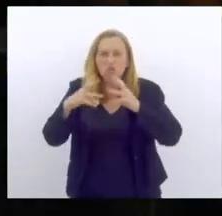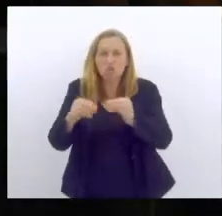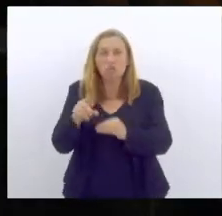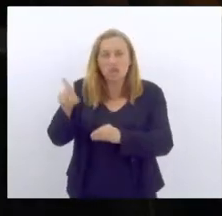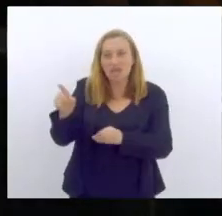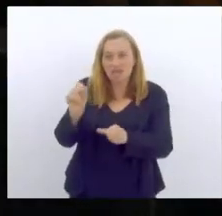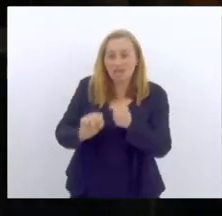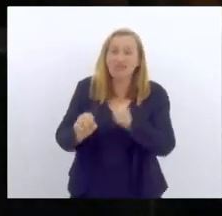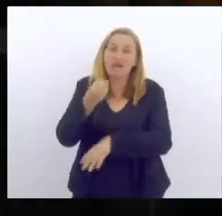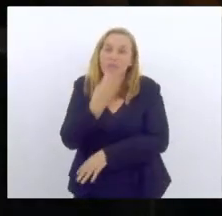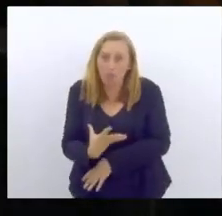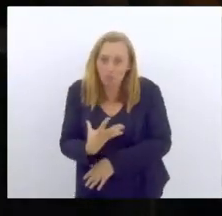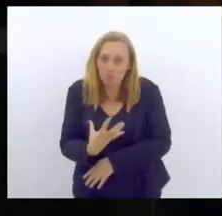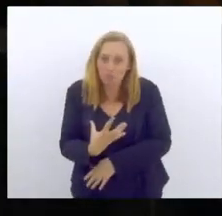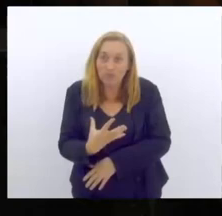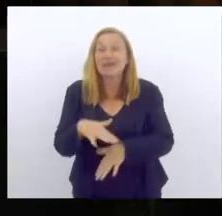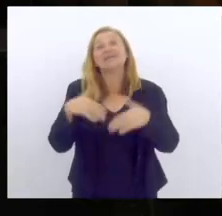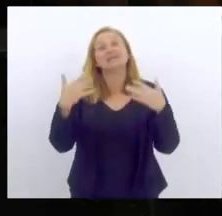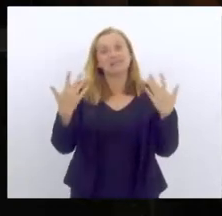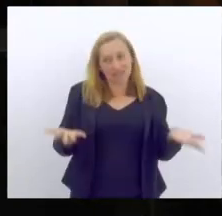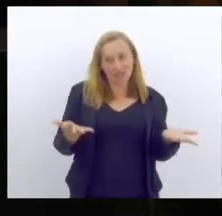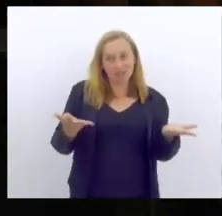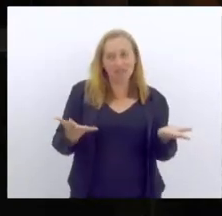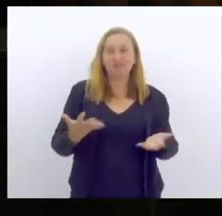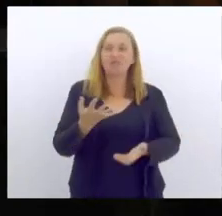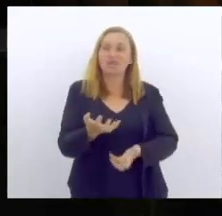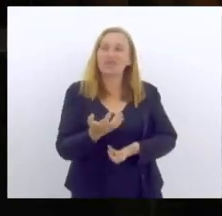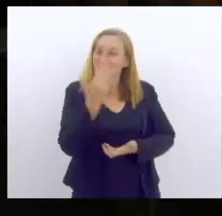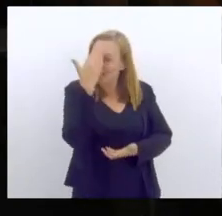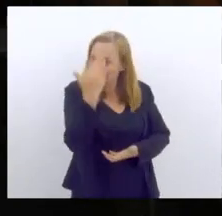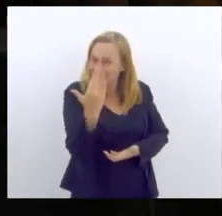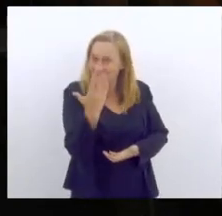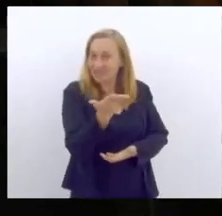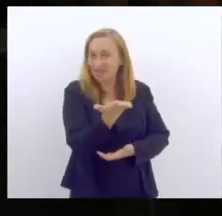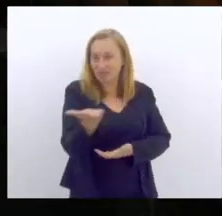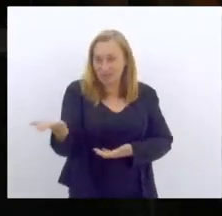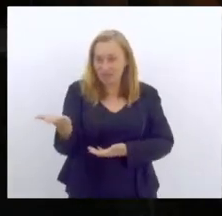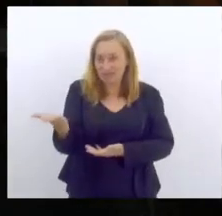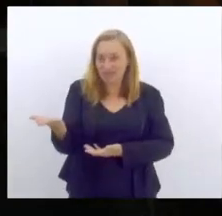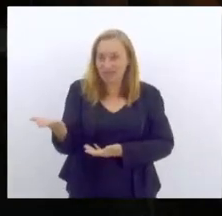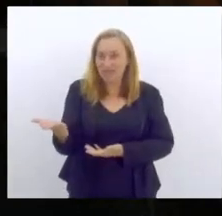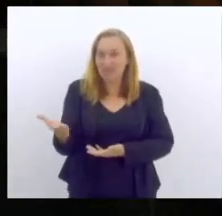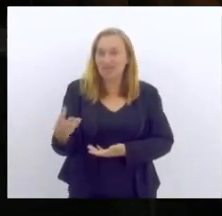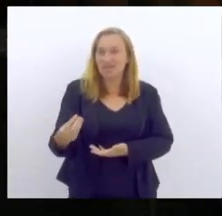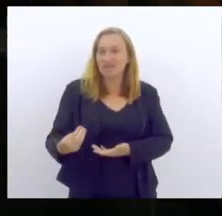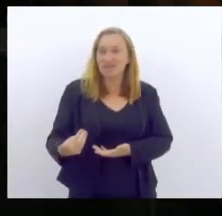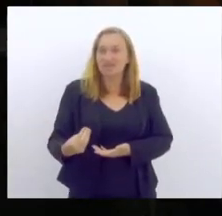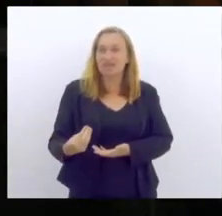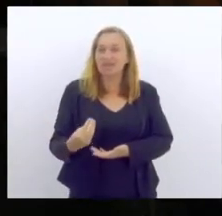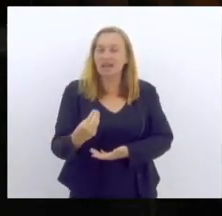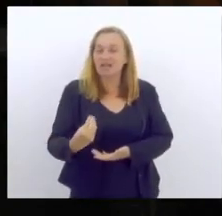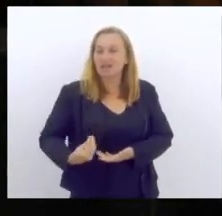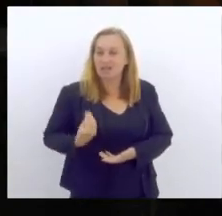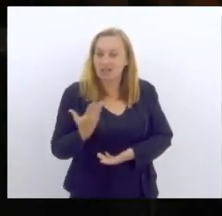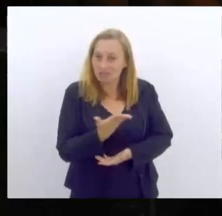faz é muito bom então eu queria agradecer a vocês pela presença e dizer que eu tenho certeza